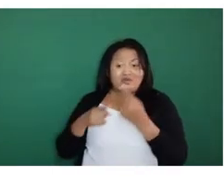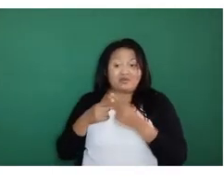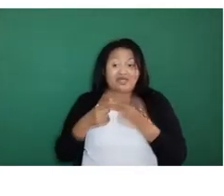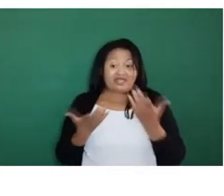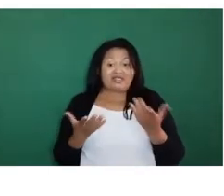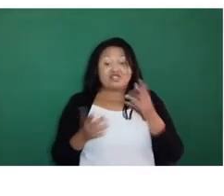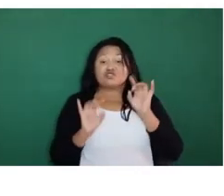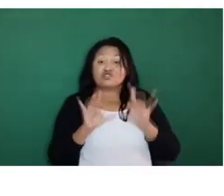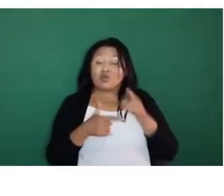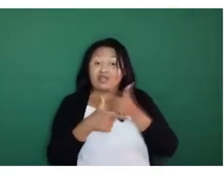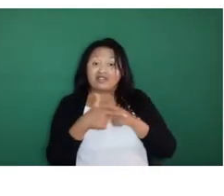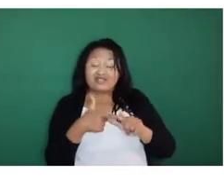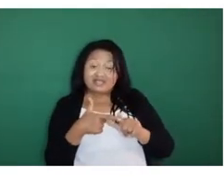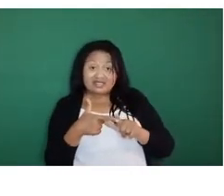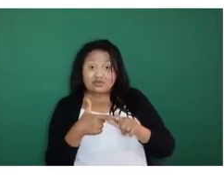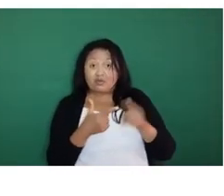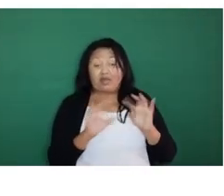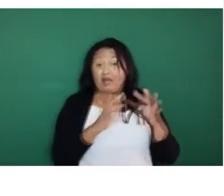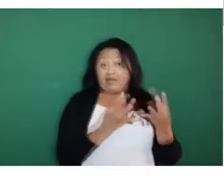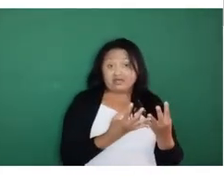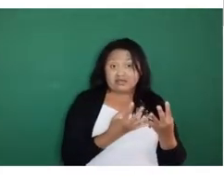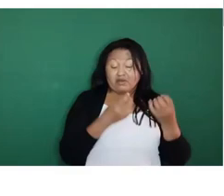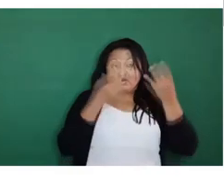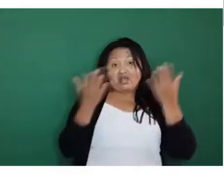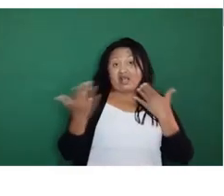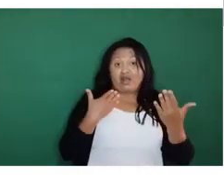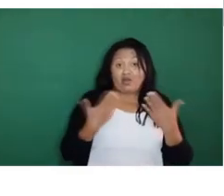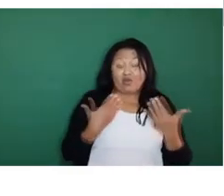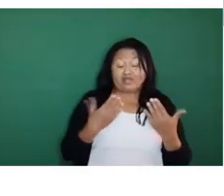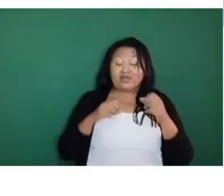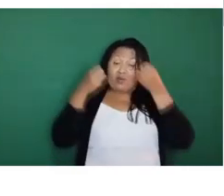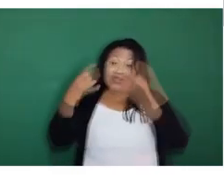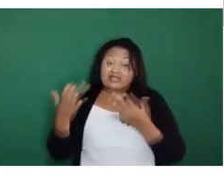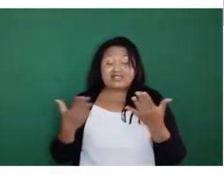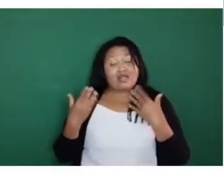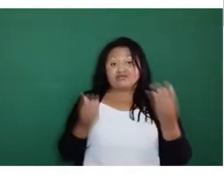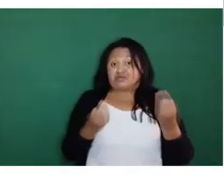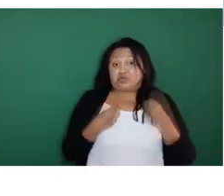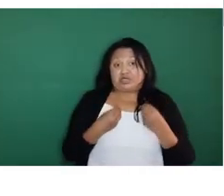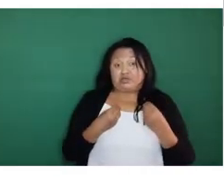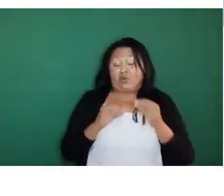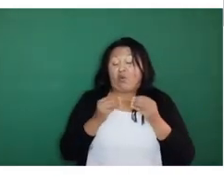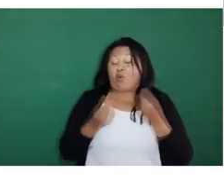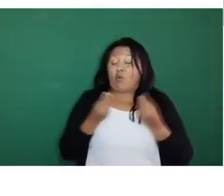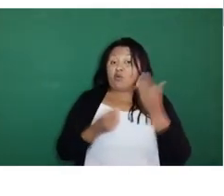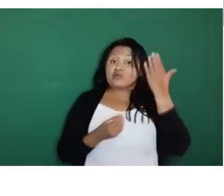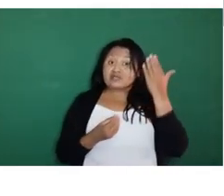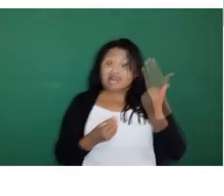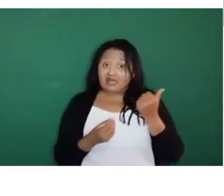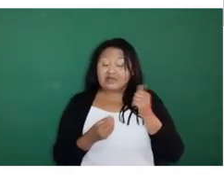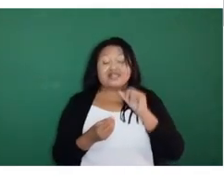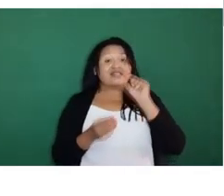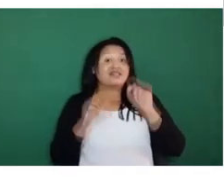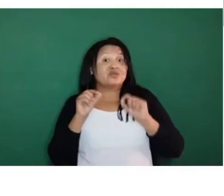uma divisão a divisão simples a quantidade de calor é dividido pela massa porém a quantidade de calor não foi nos Dada como a gente sabe que foi